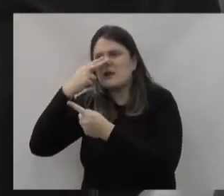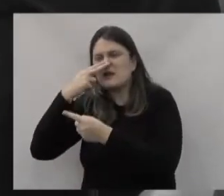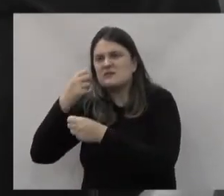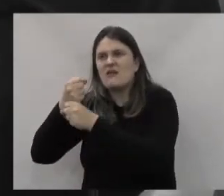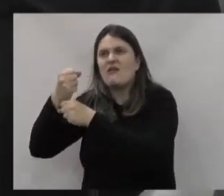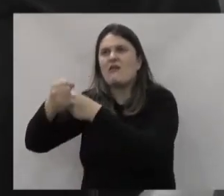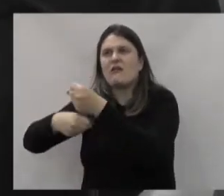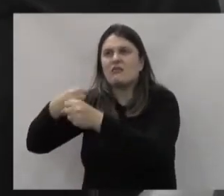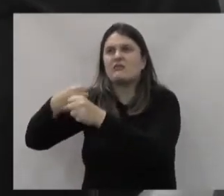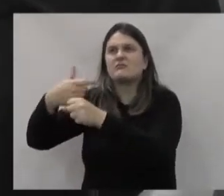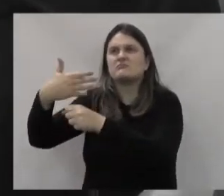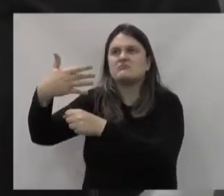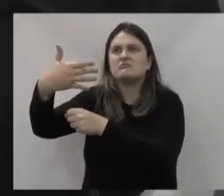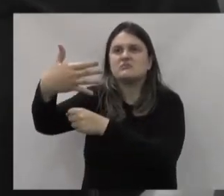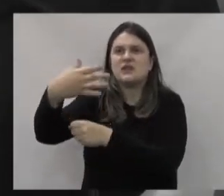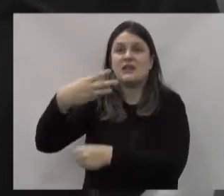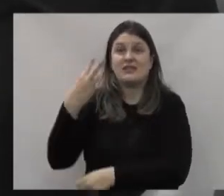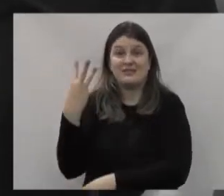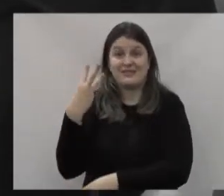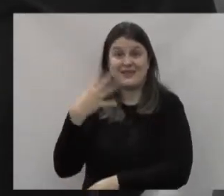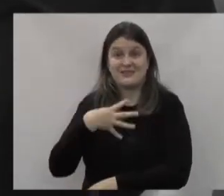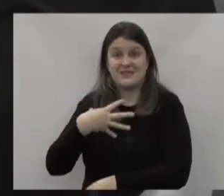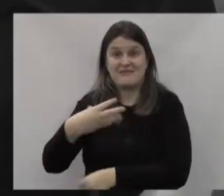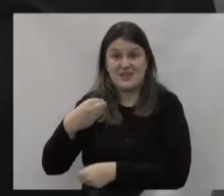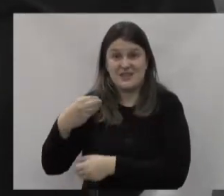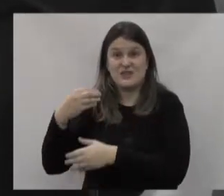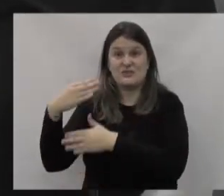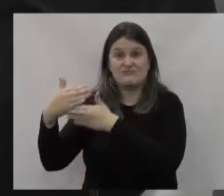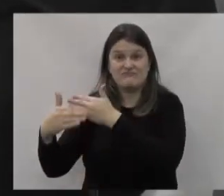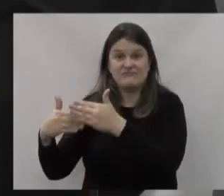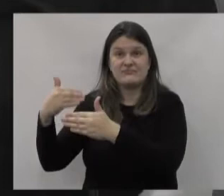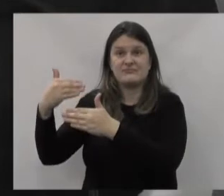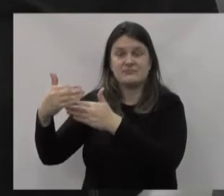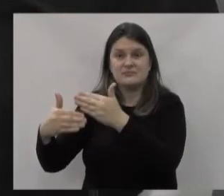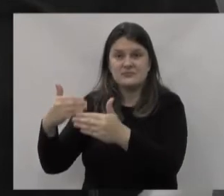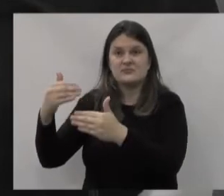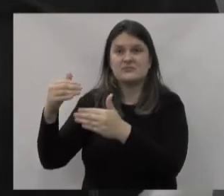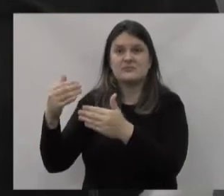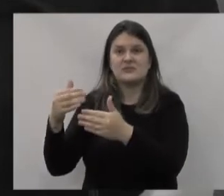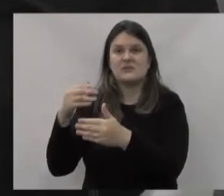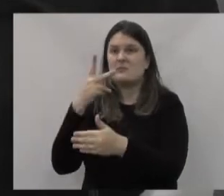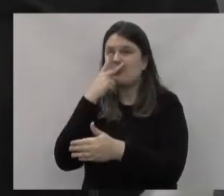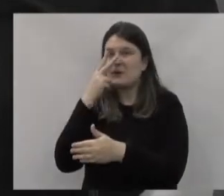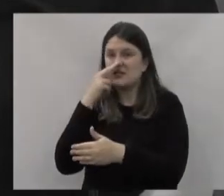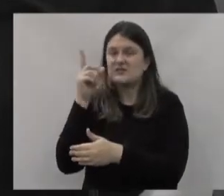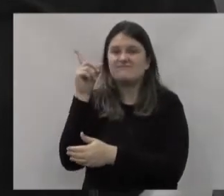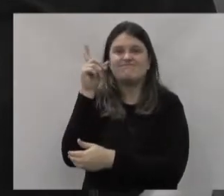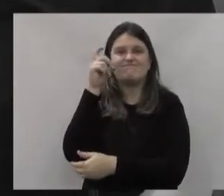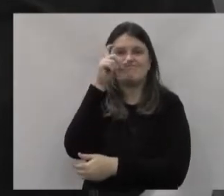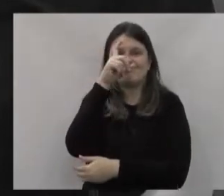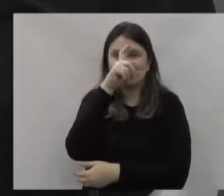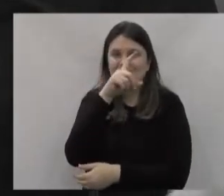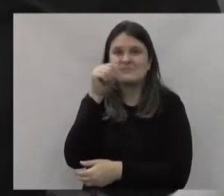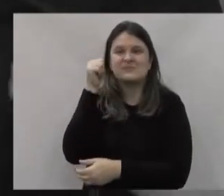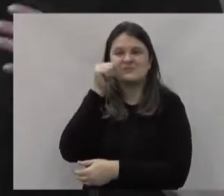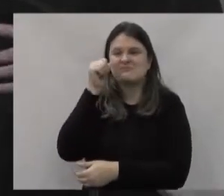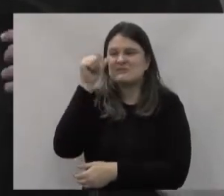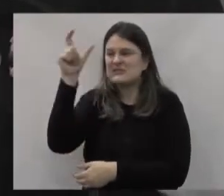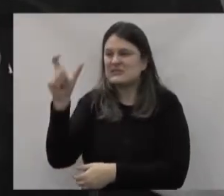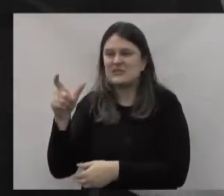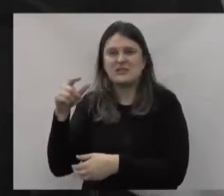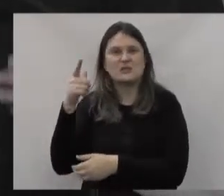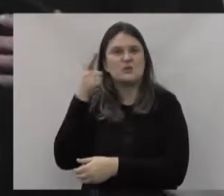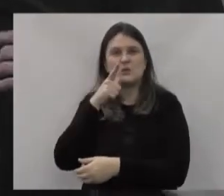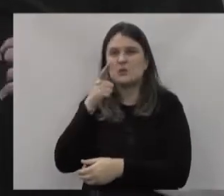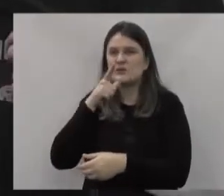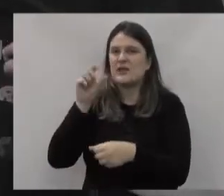construindo esse lar, essa família para os 3 filhos, para que eles tenham a família que ela nunca teve, torna mais difícil para ela quebrar o ciclo